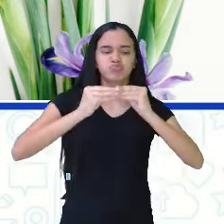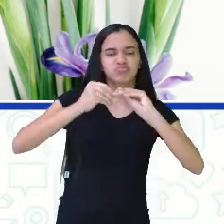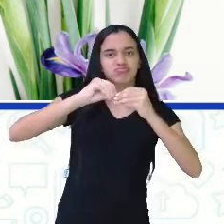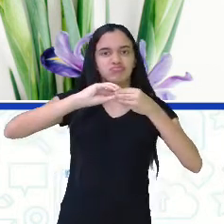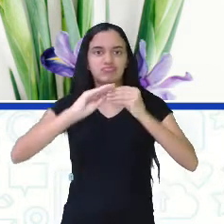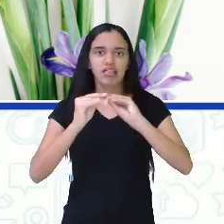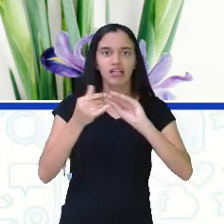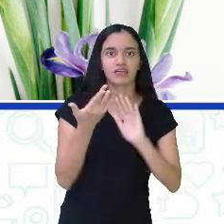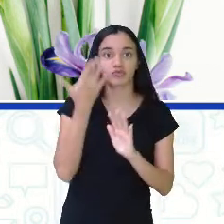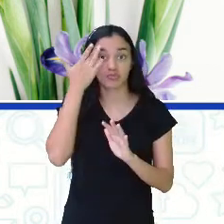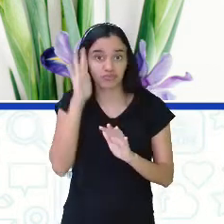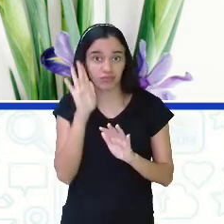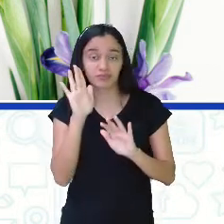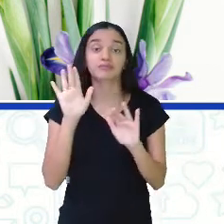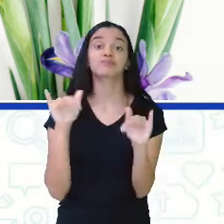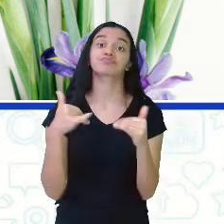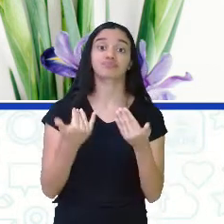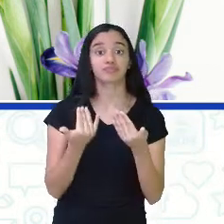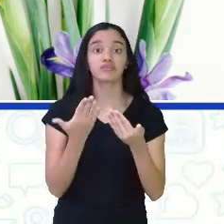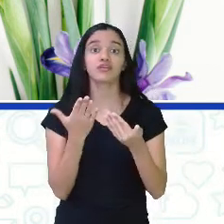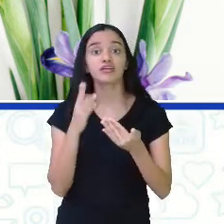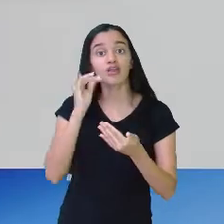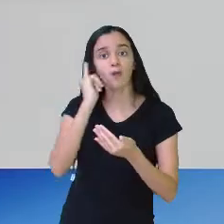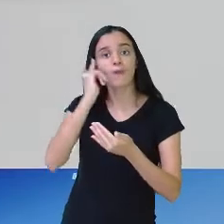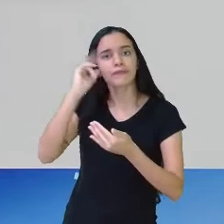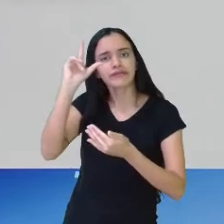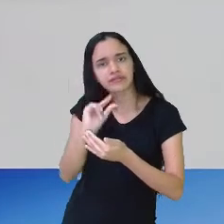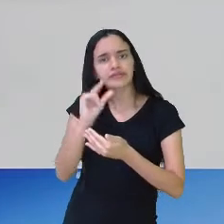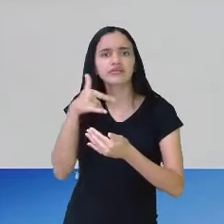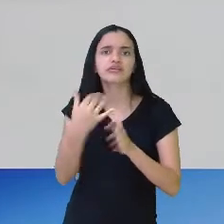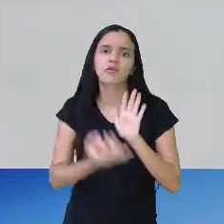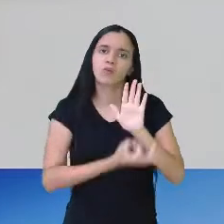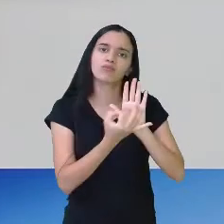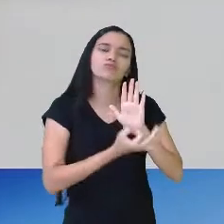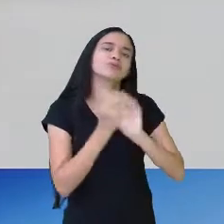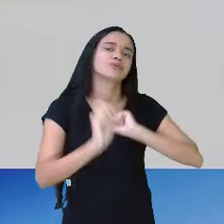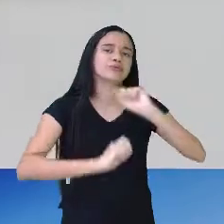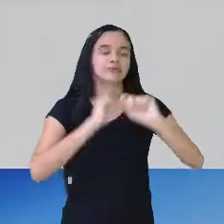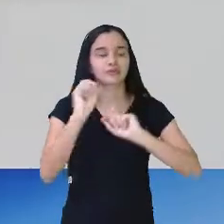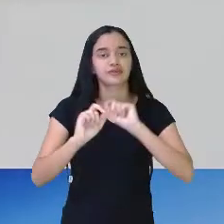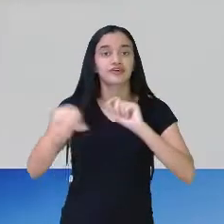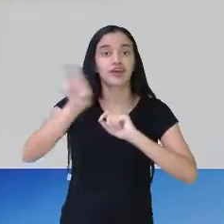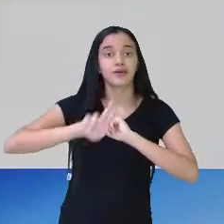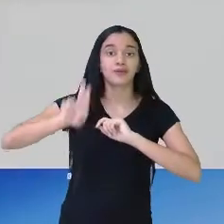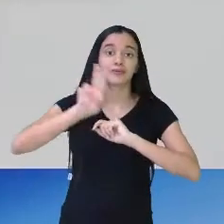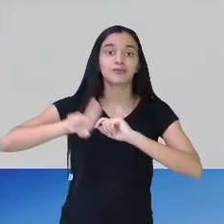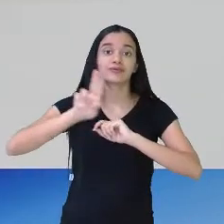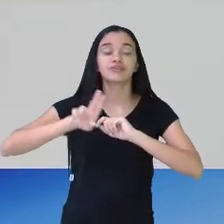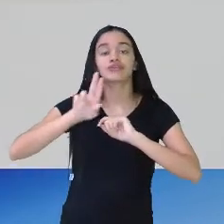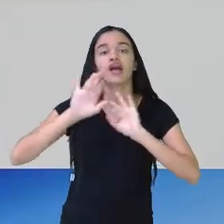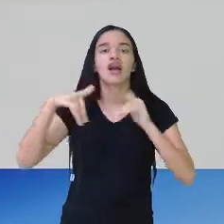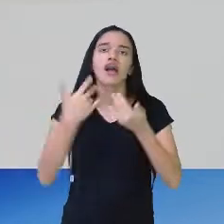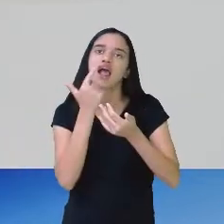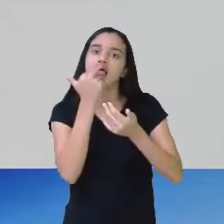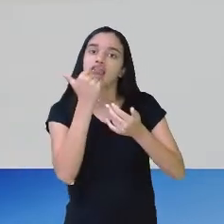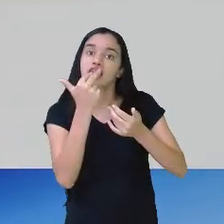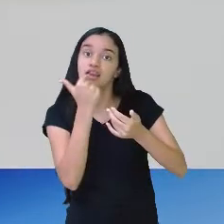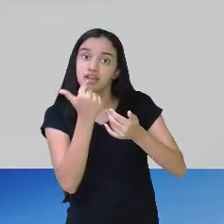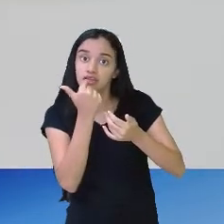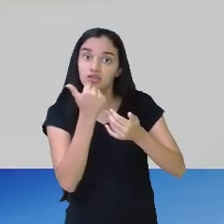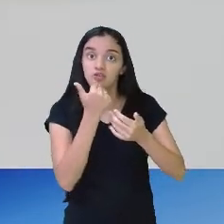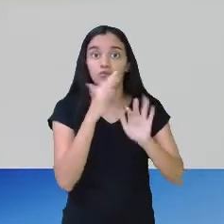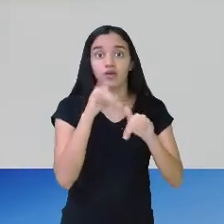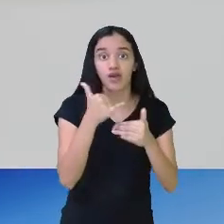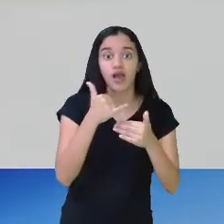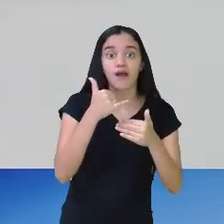mesmo mini conto que eu pretendi sugerir o quê? Aqui a gente vai usar a língua como a língua mãe,